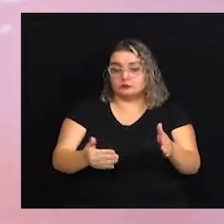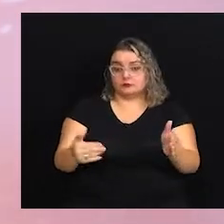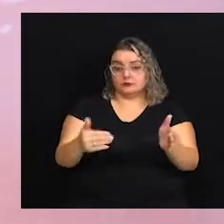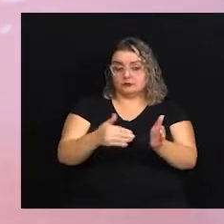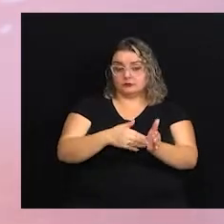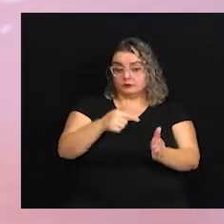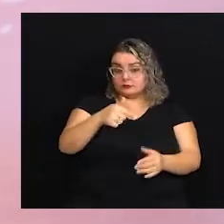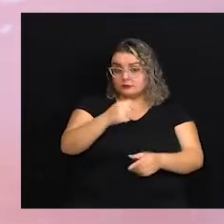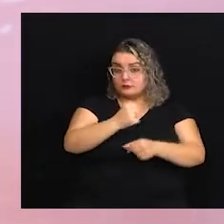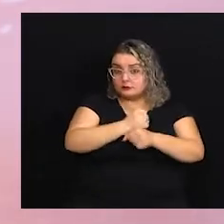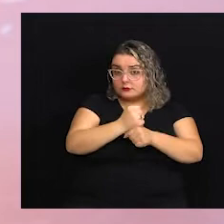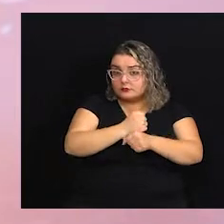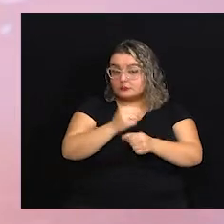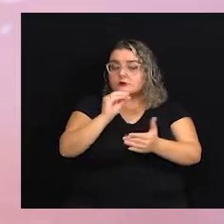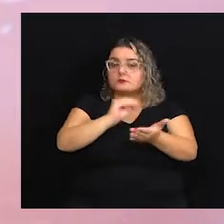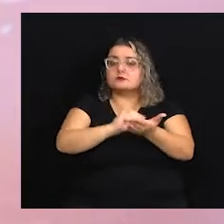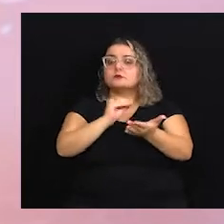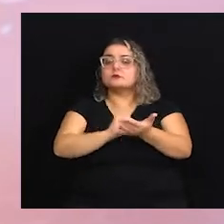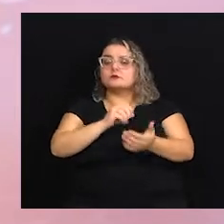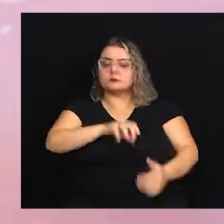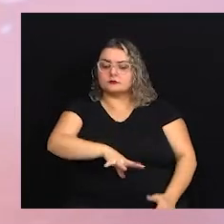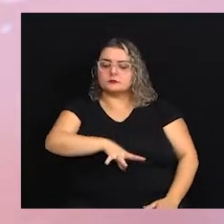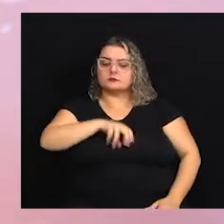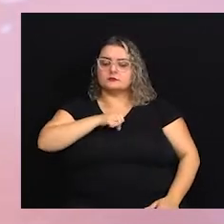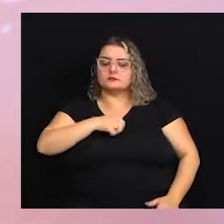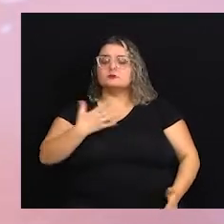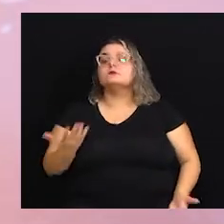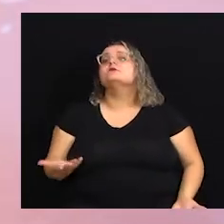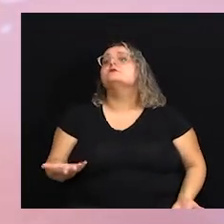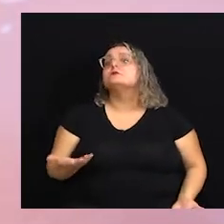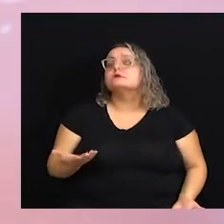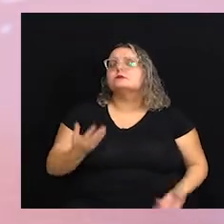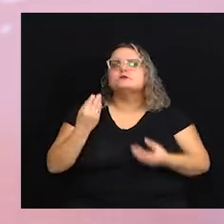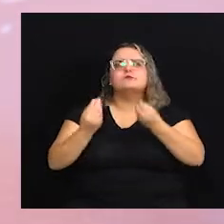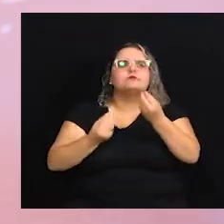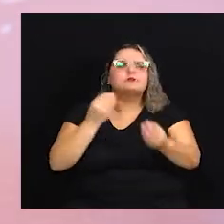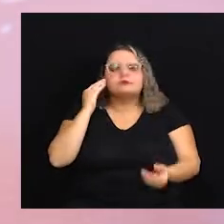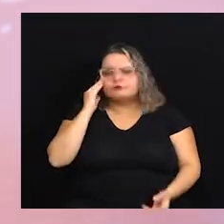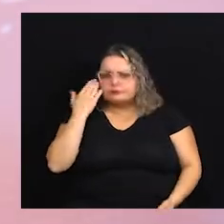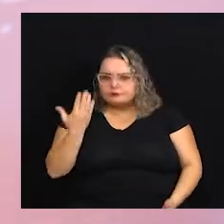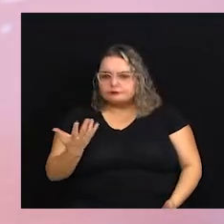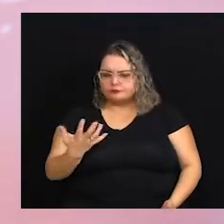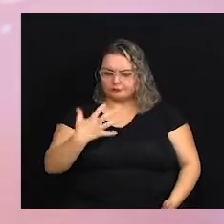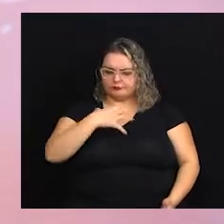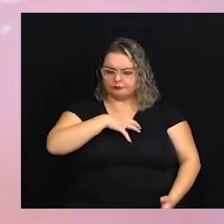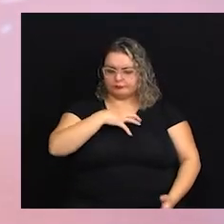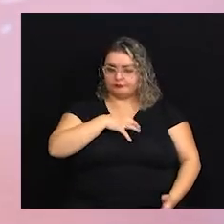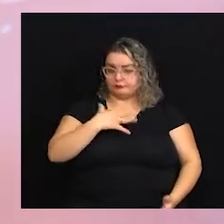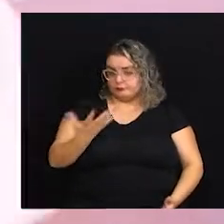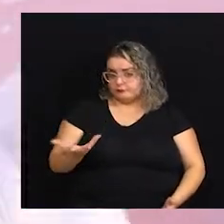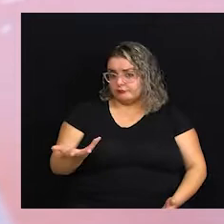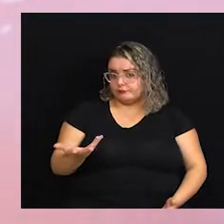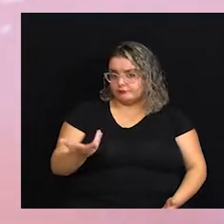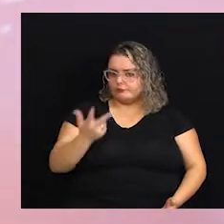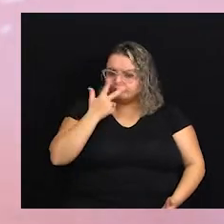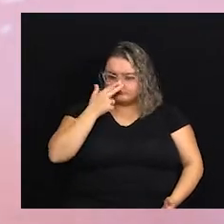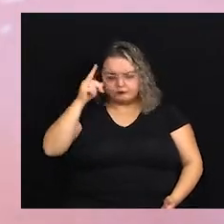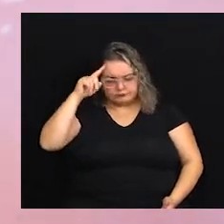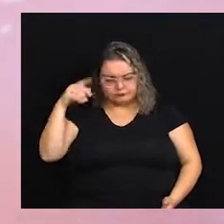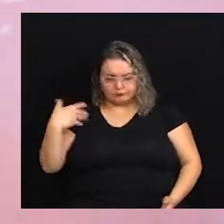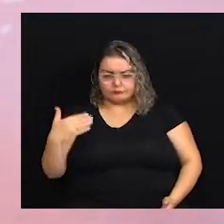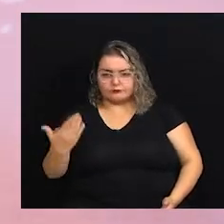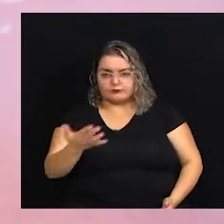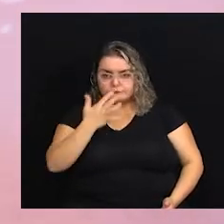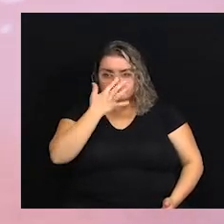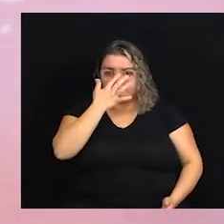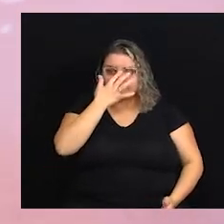até 7 anos para a última menopausa. E aí, como entender? Porque são sintomas que parecem do nosso dia a dia. Ah,